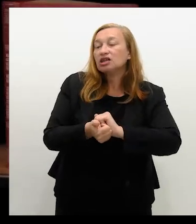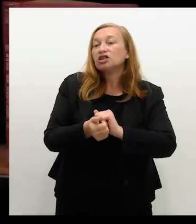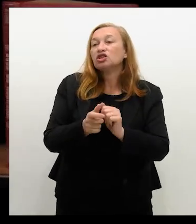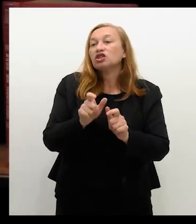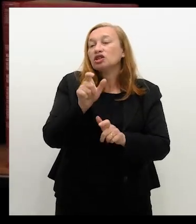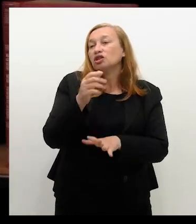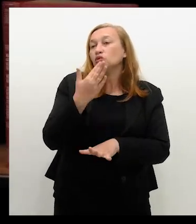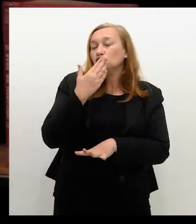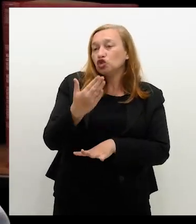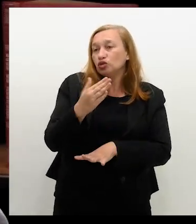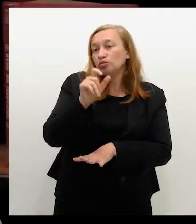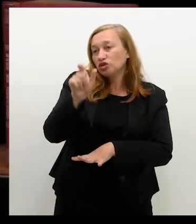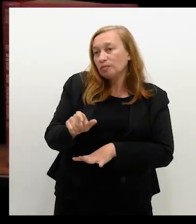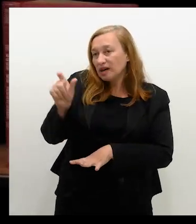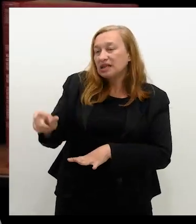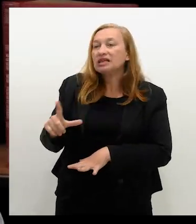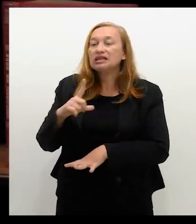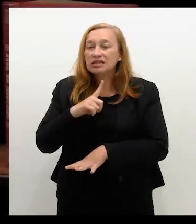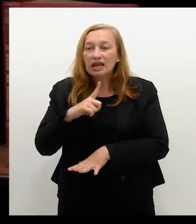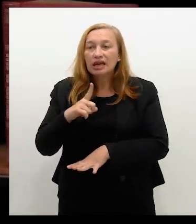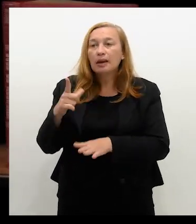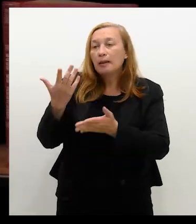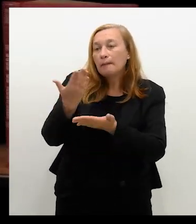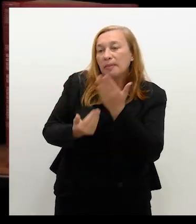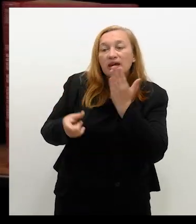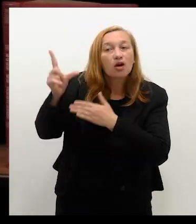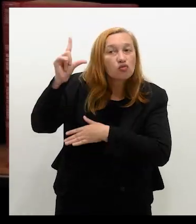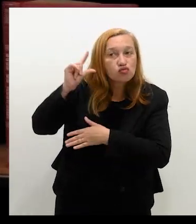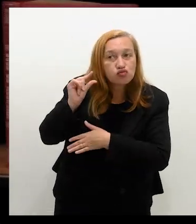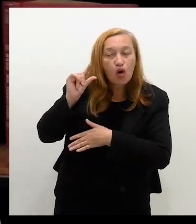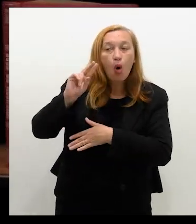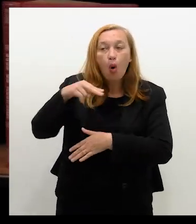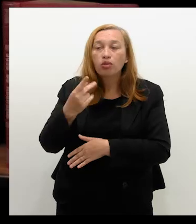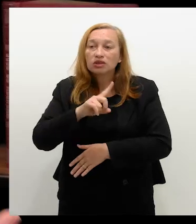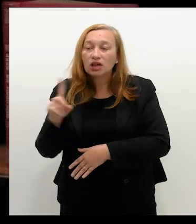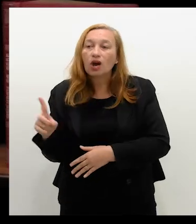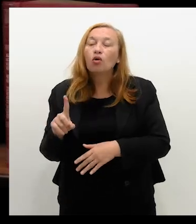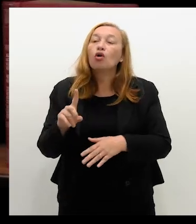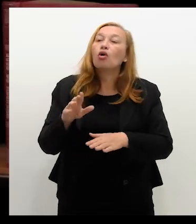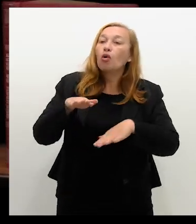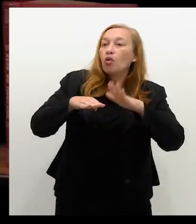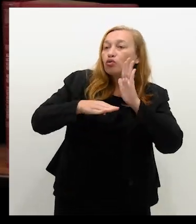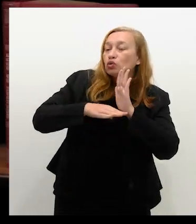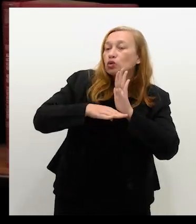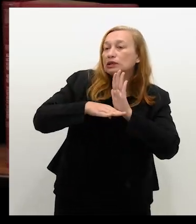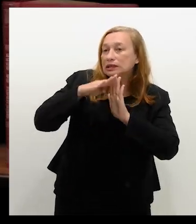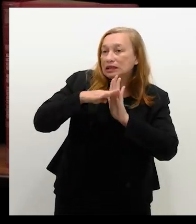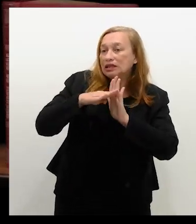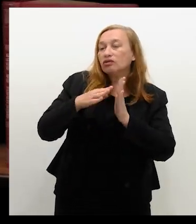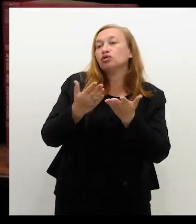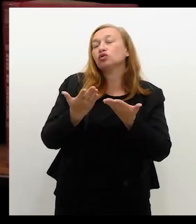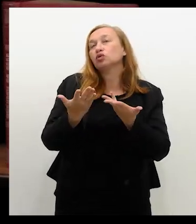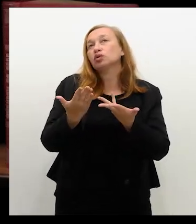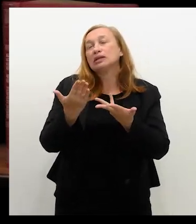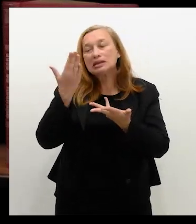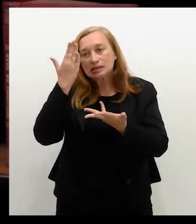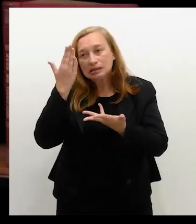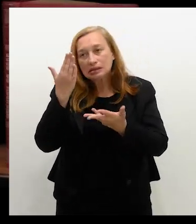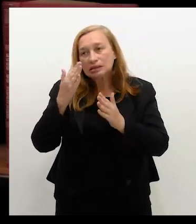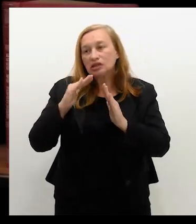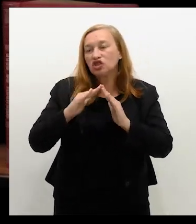o tipo de paciente, se ele tem perda auditiva, algum grau, não tem, o nível de escolaridade, se ele sabe ler,